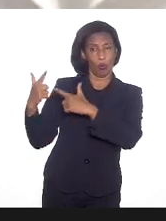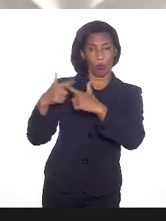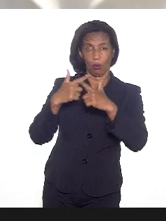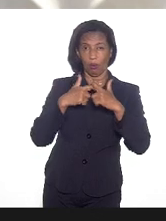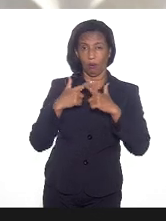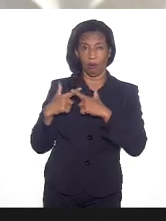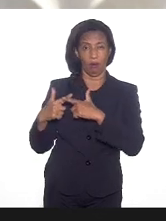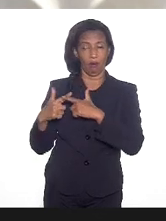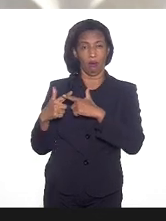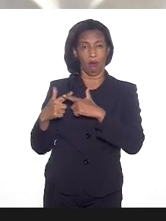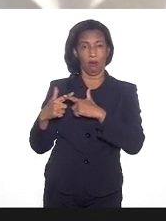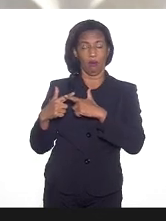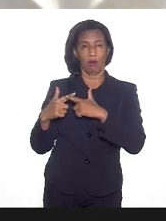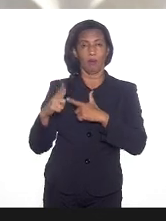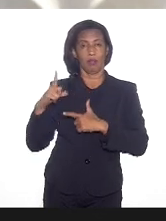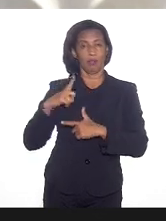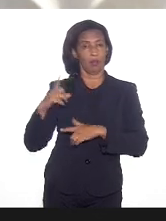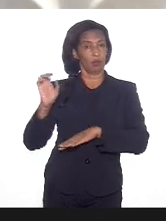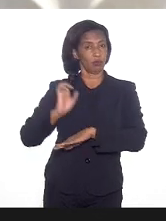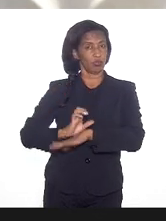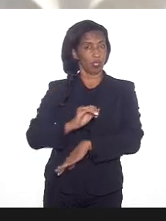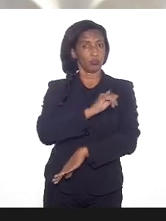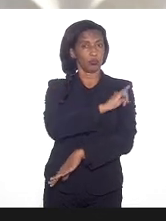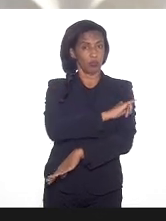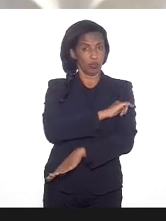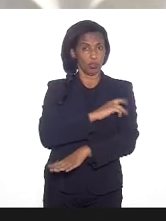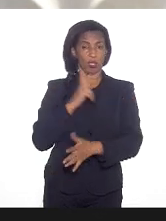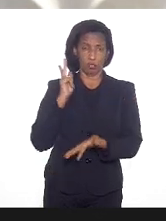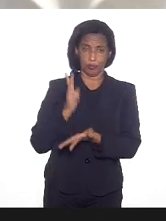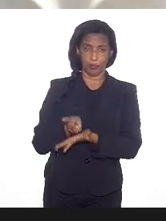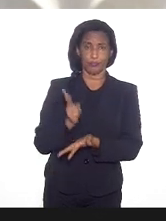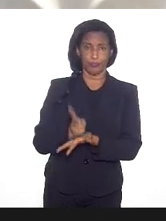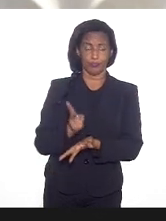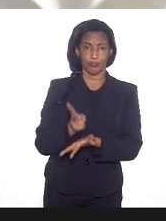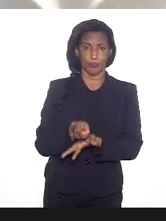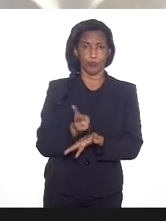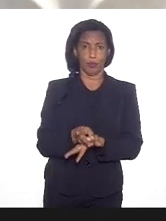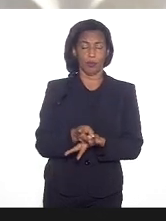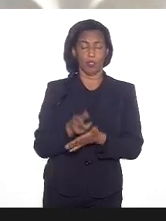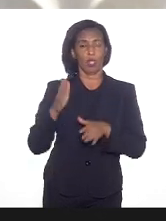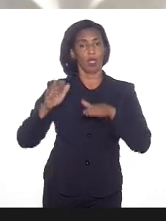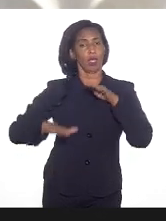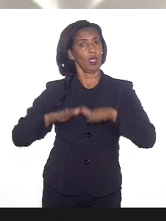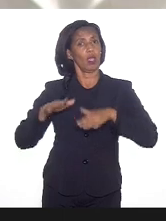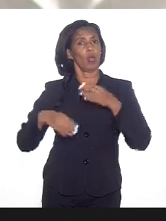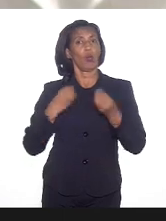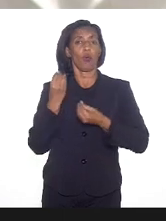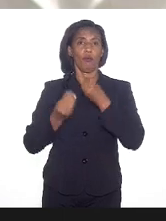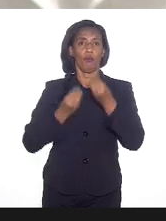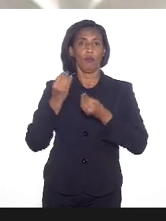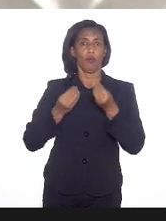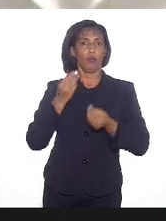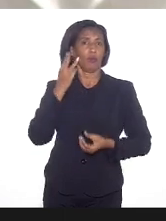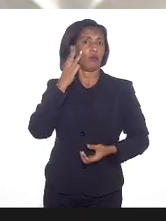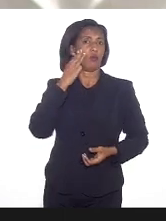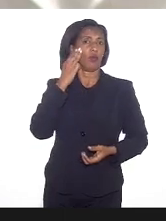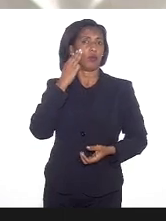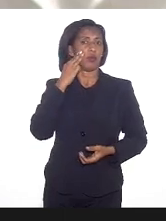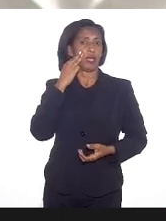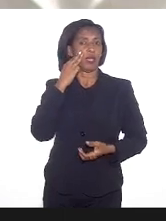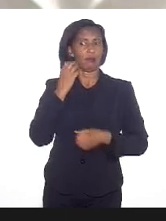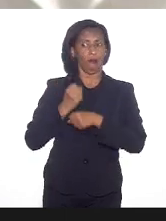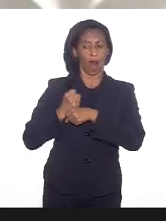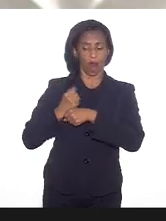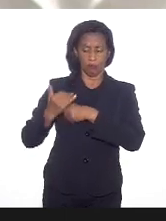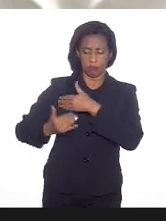por que passou o Estado do Rio de Janeiro, que ainda passa, e, como disse o deputado Valdeque Carneiro, passam-se os